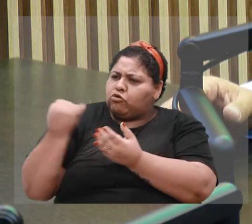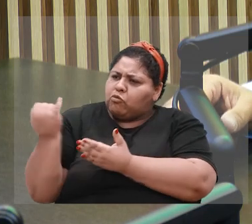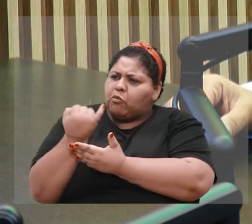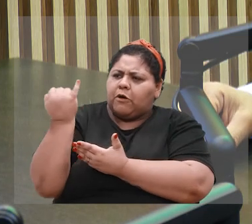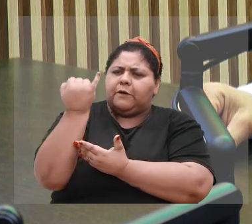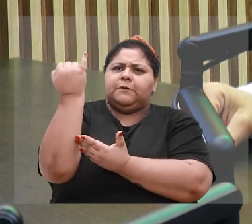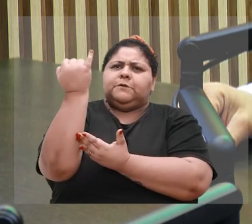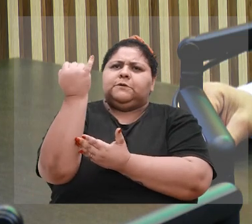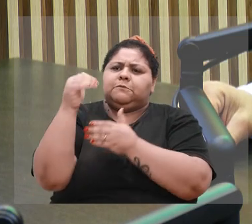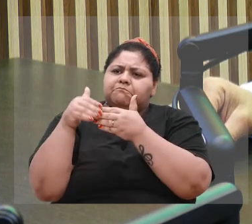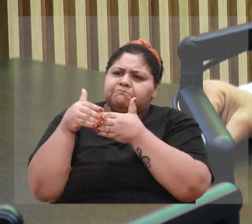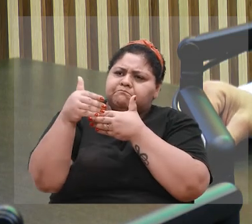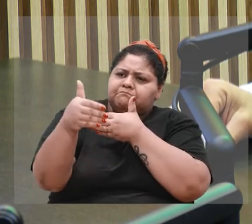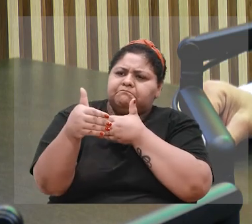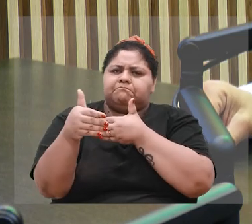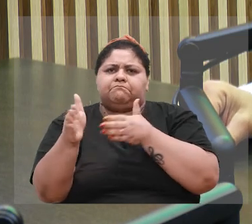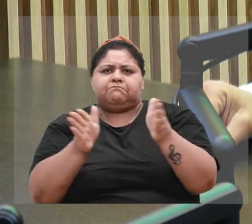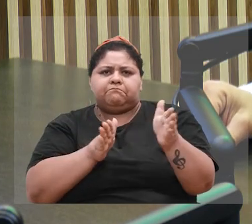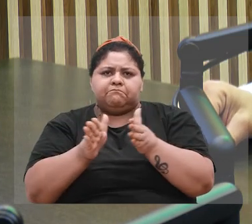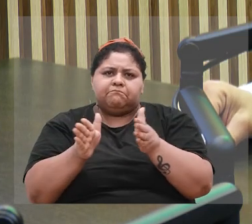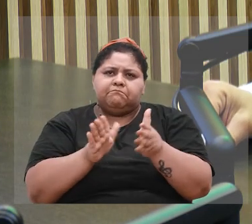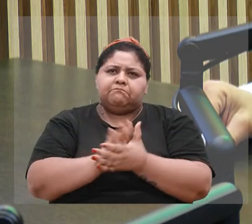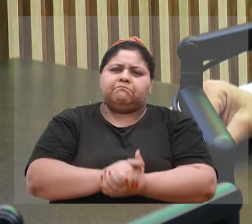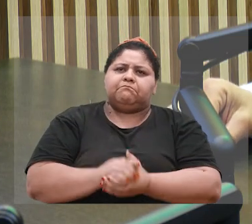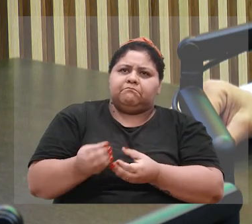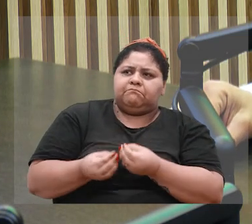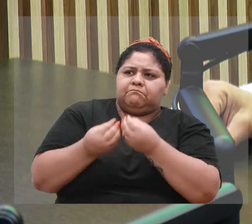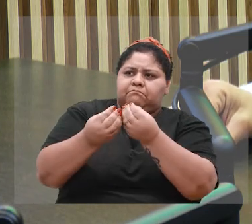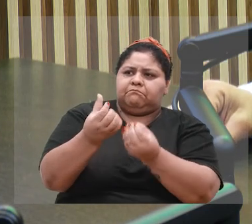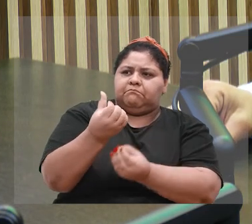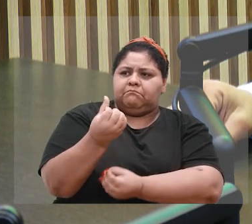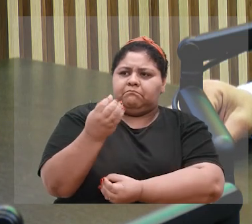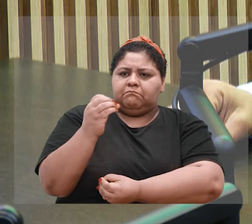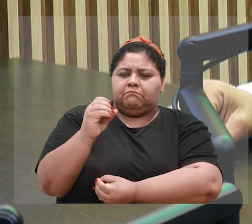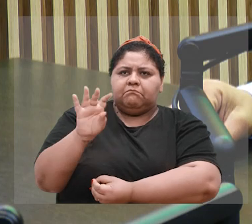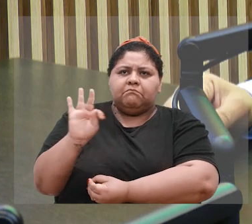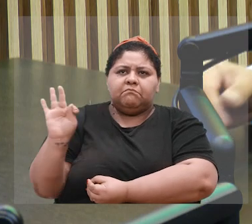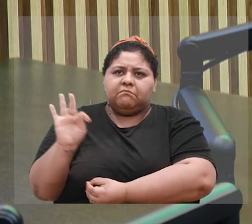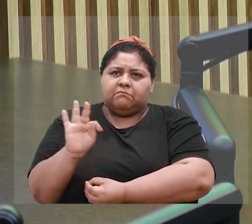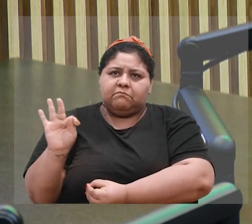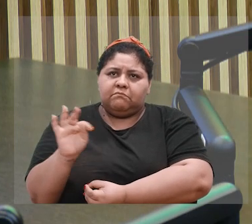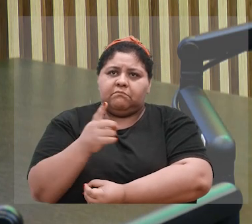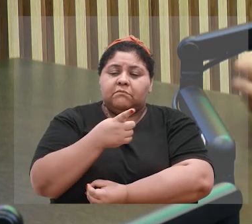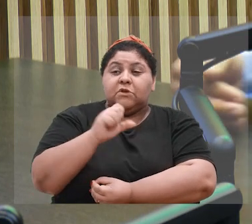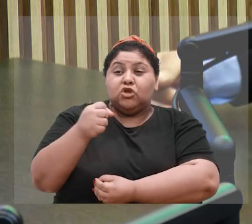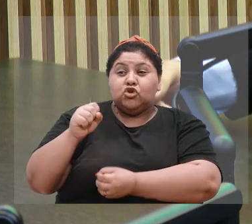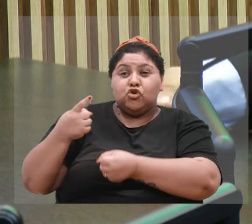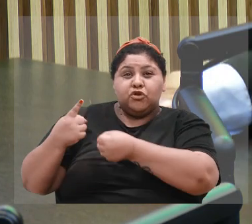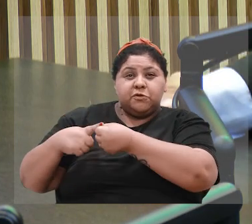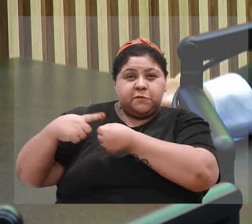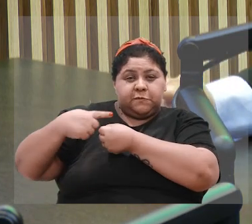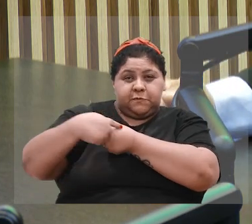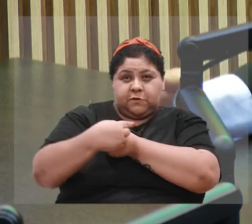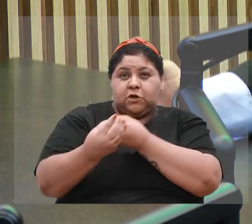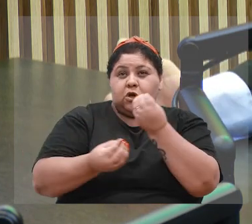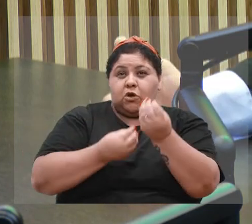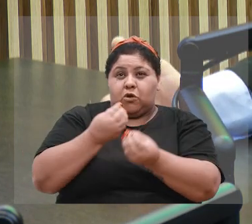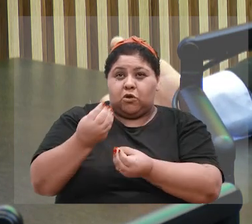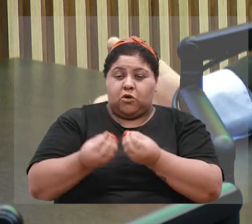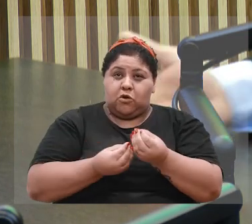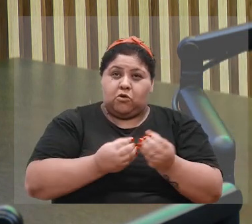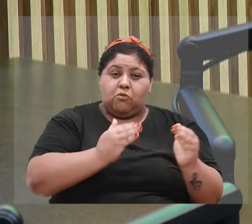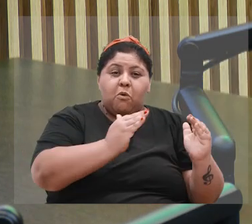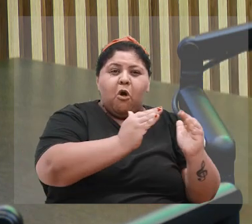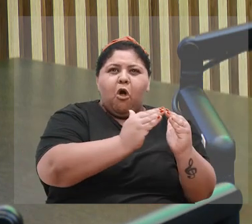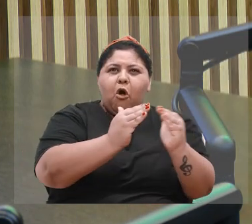nós entregamos cerca de 60 toneladas em 18 municípios. Então, como eu já morei em 10 cidades do Brasil, as